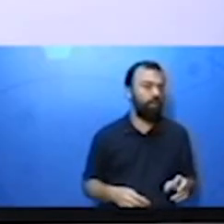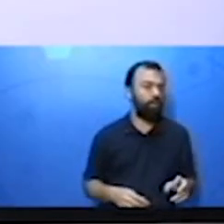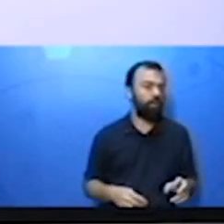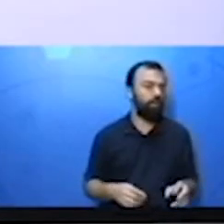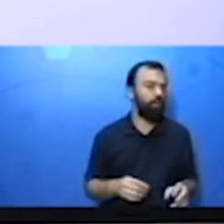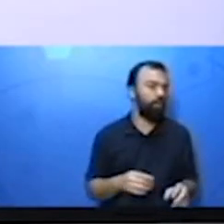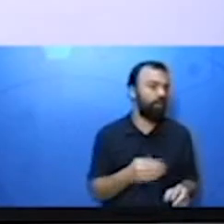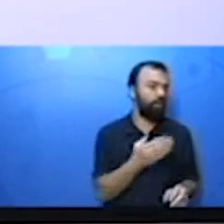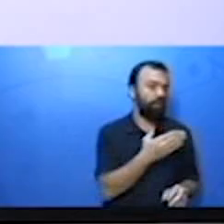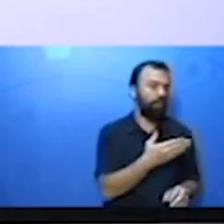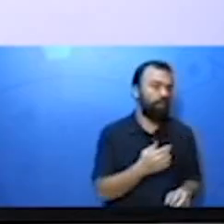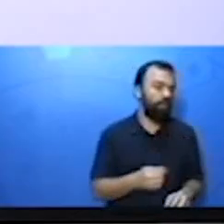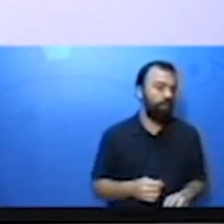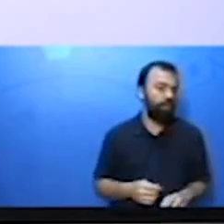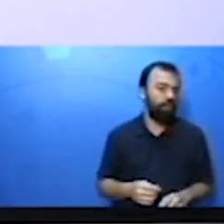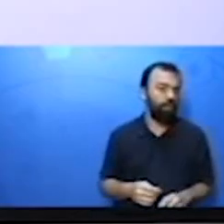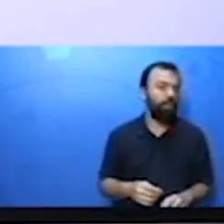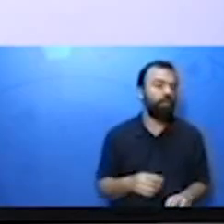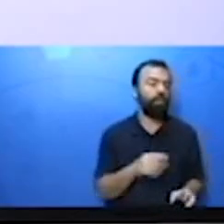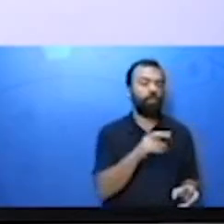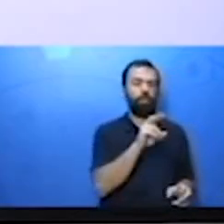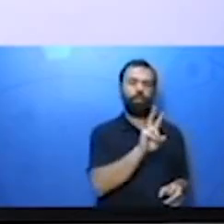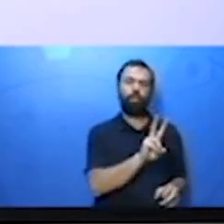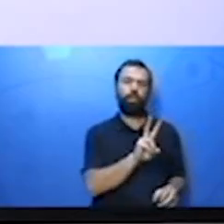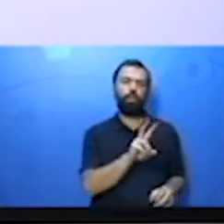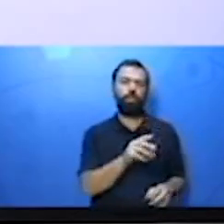165. Aqui nós temos